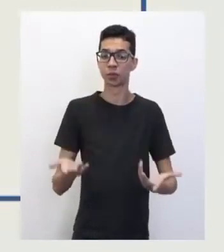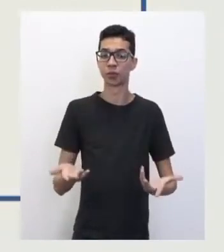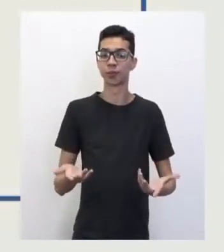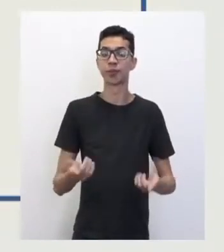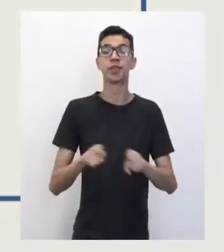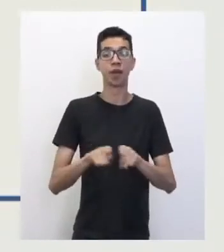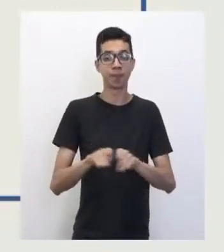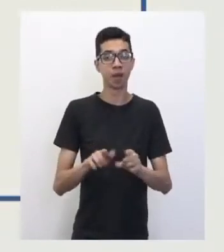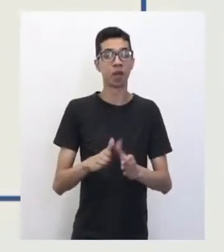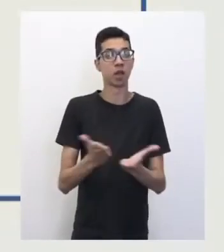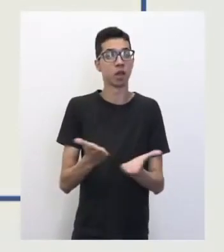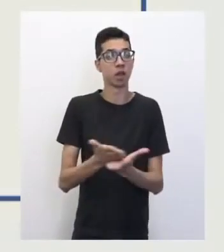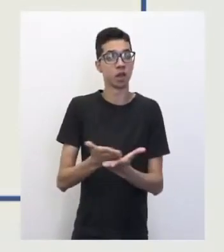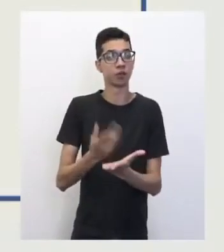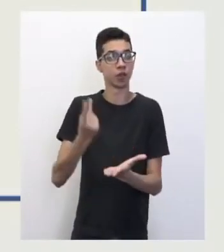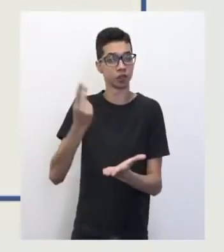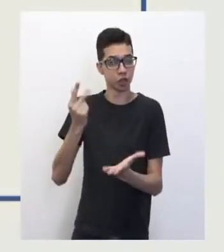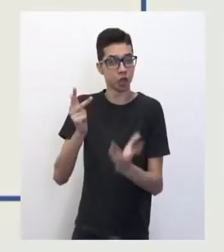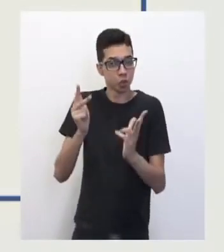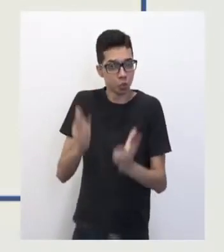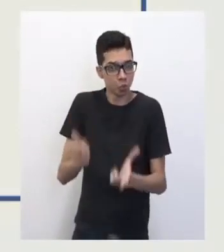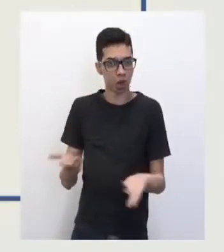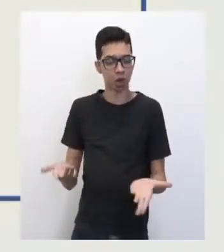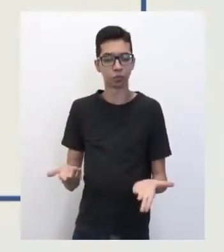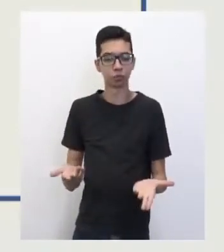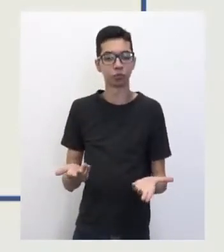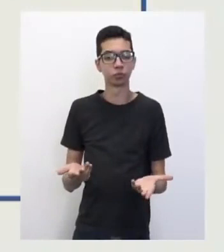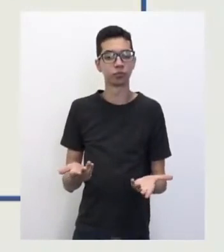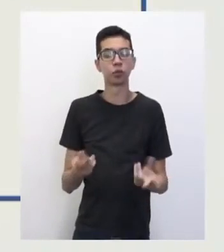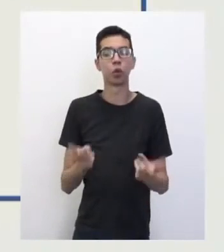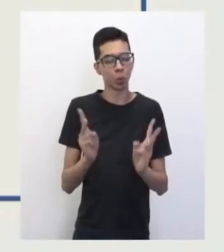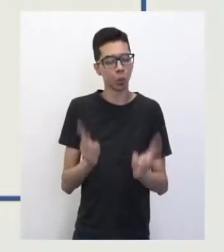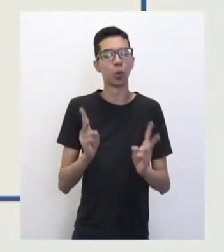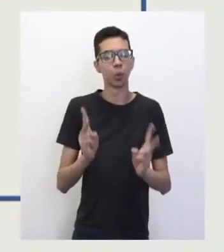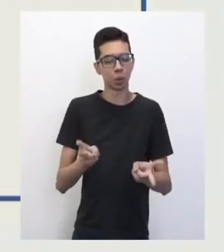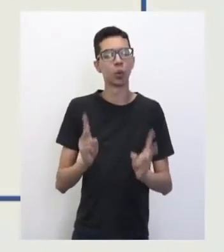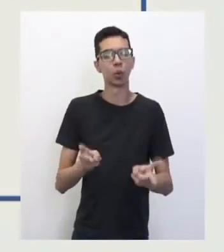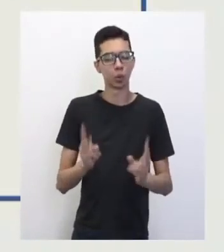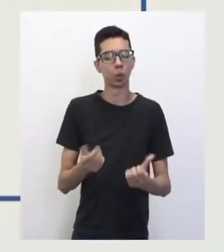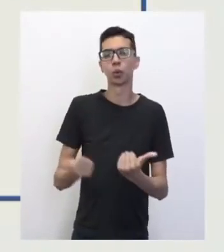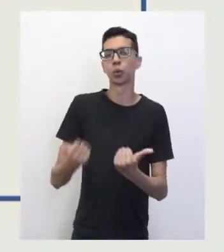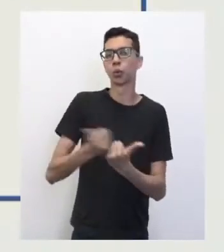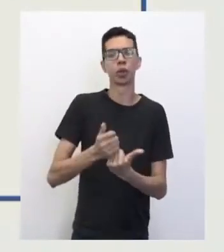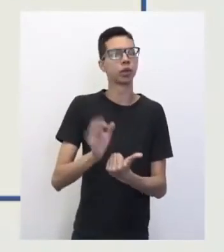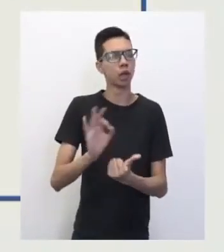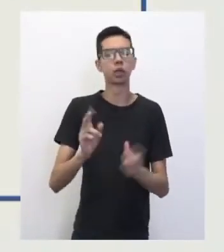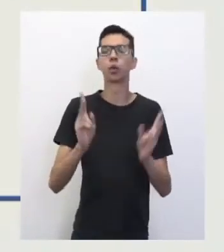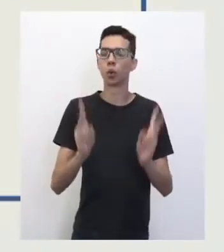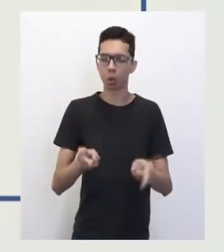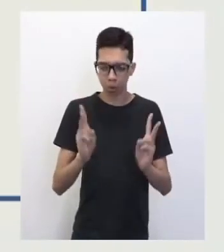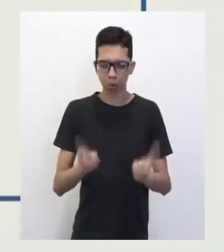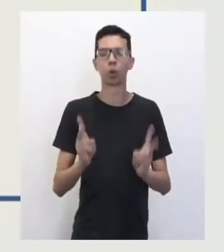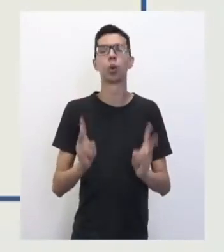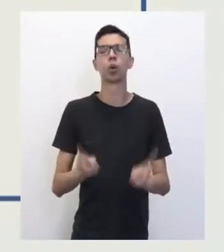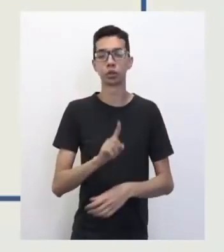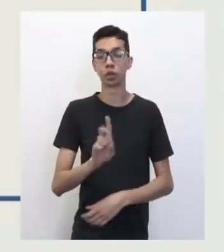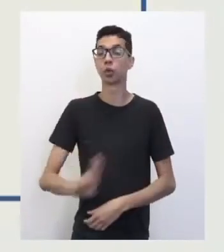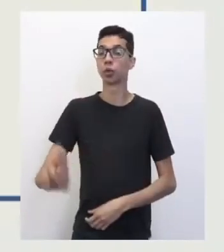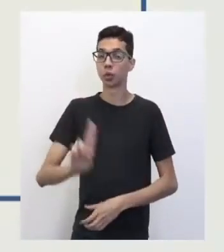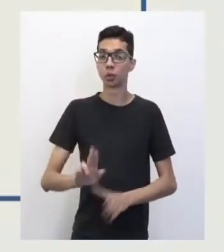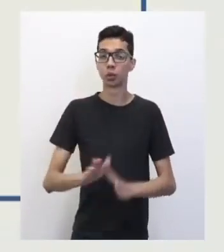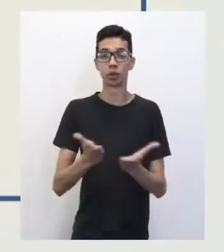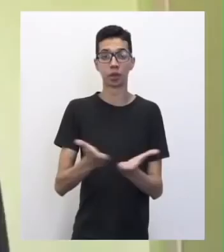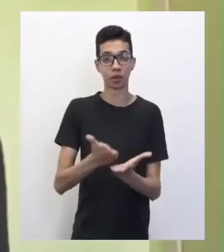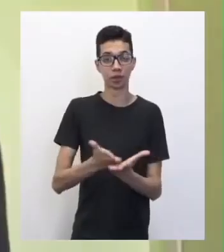importante para a gente, né? Que apesar de tudo isso, os livros vão continuar existindo, a gente vai poder continuar desfrutando disso,